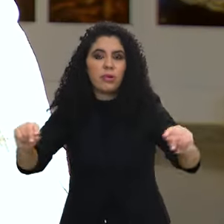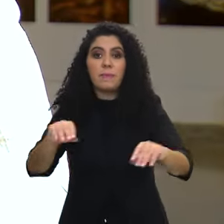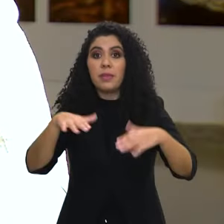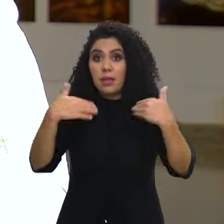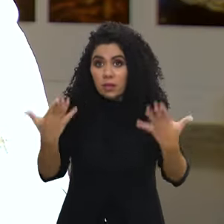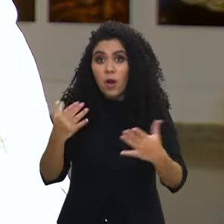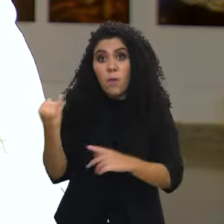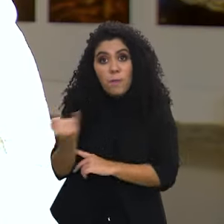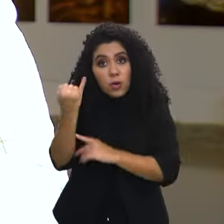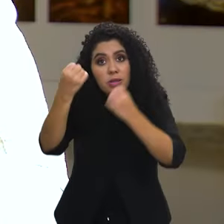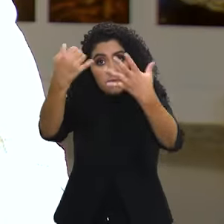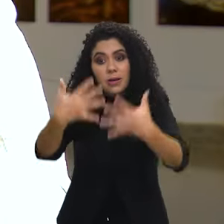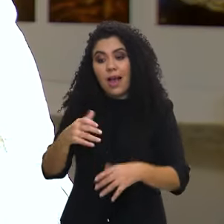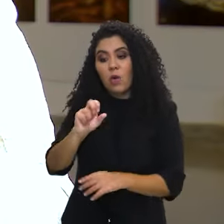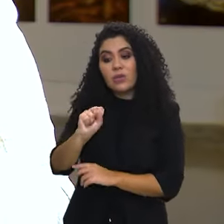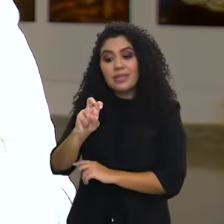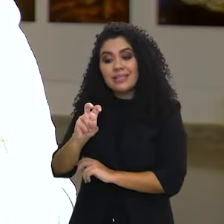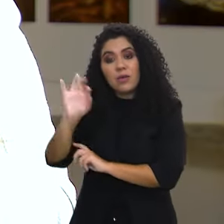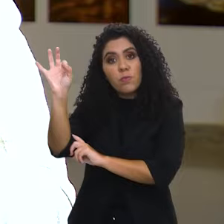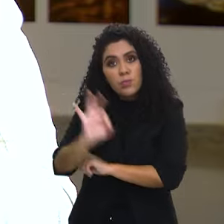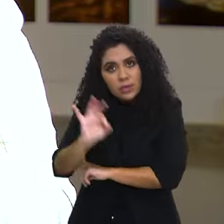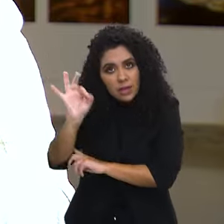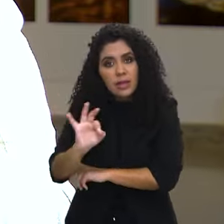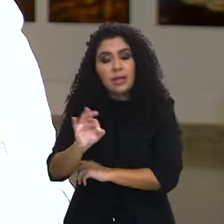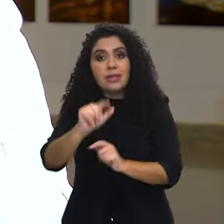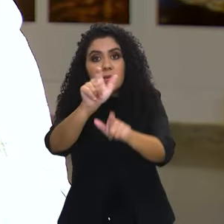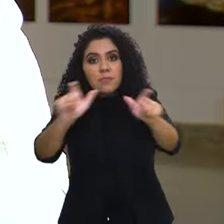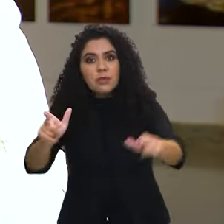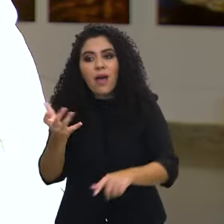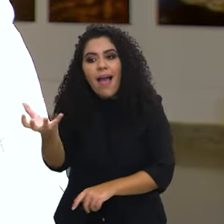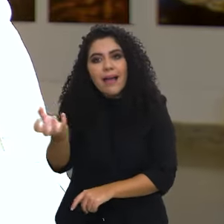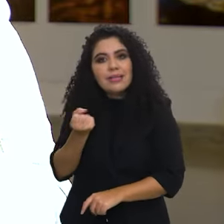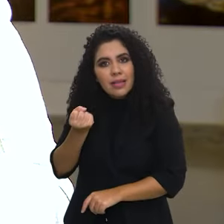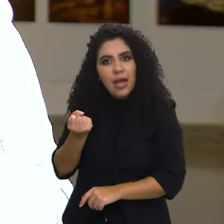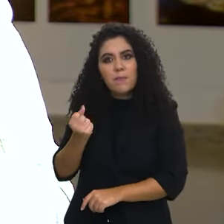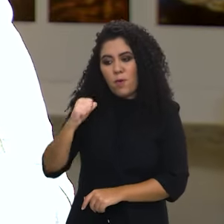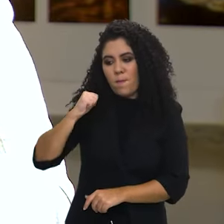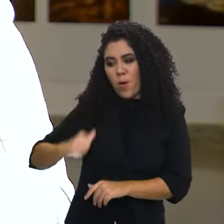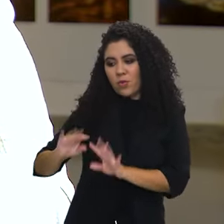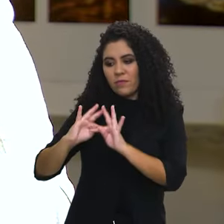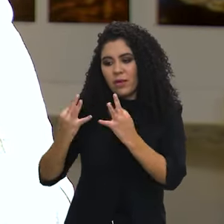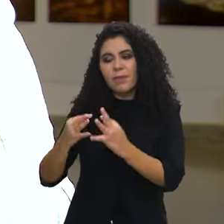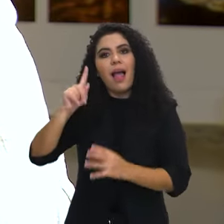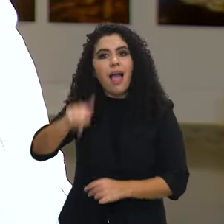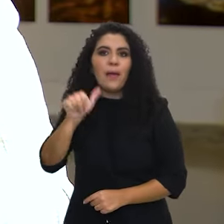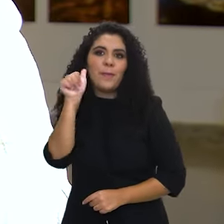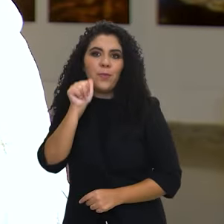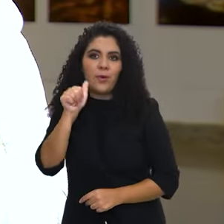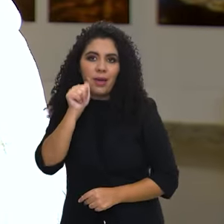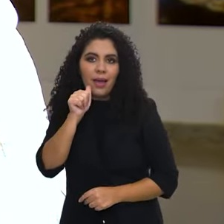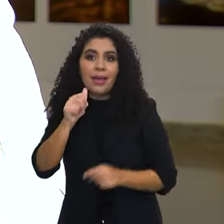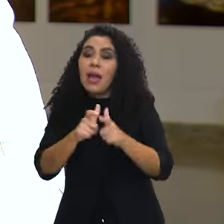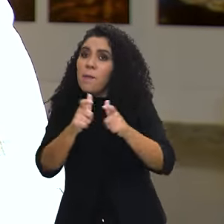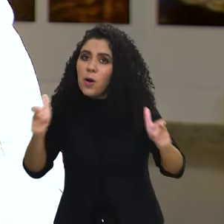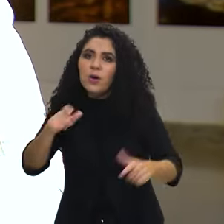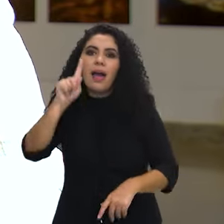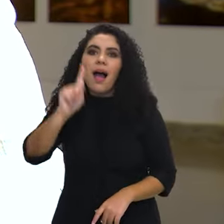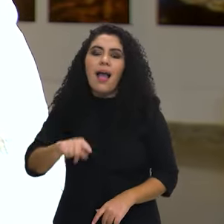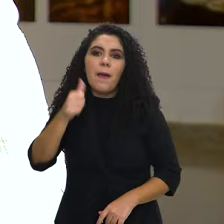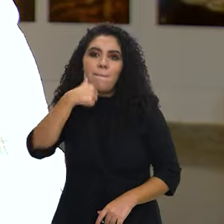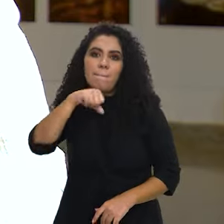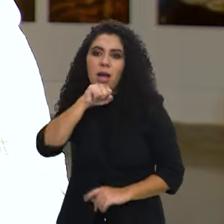que 85% das pessoas que recebem Bolsa Família são mulheres né e a grande maioria mães